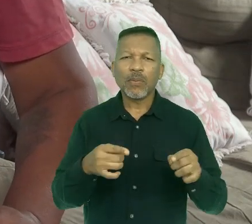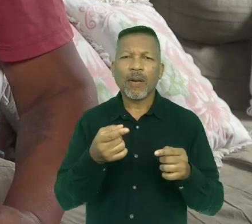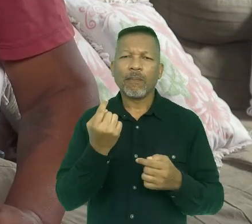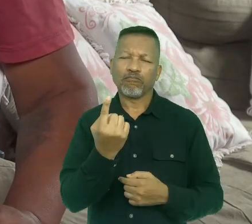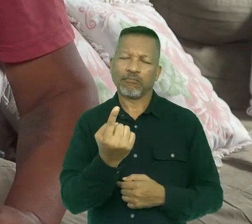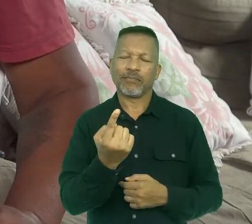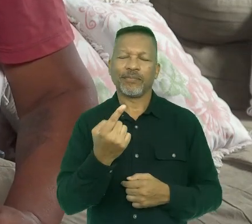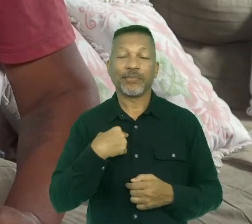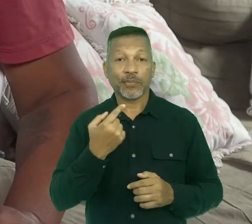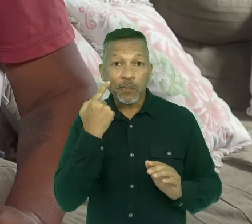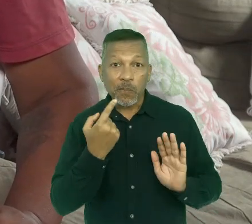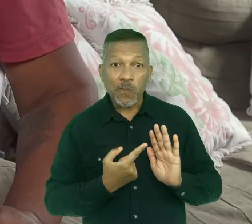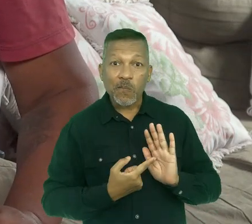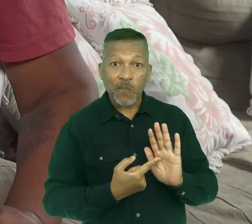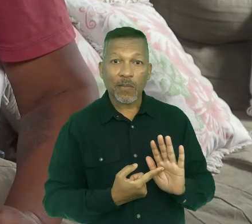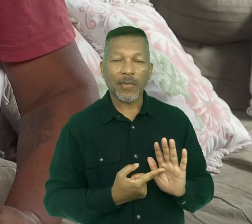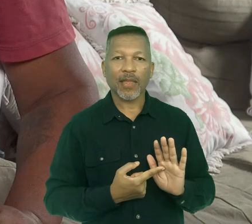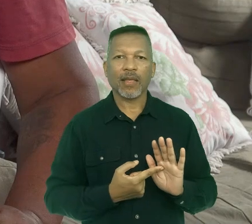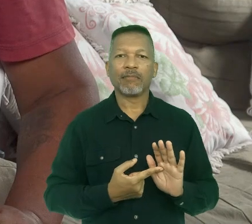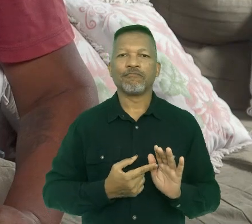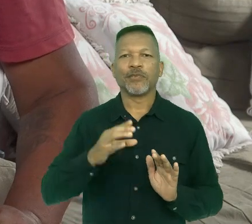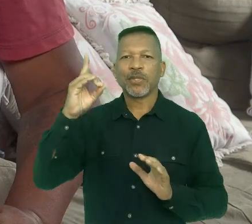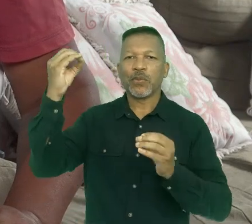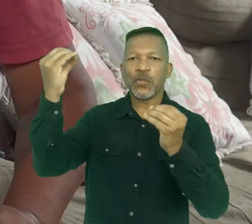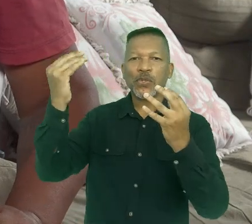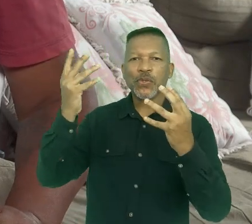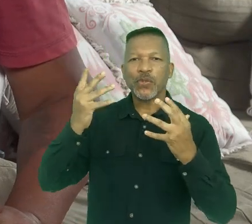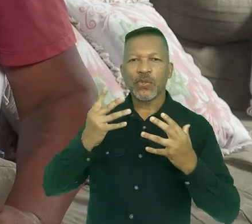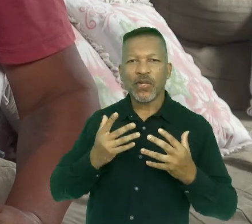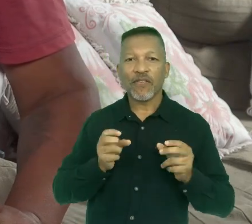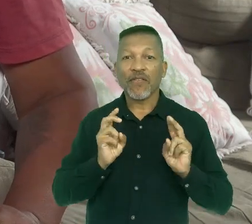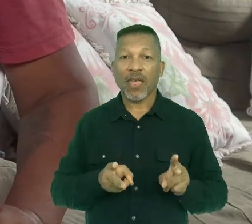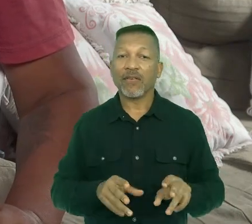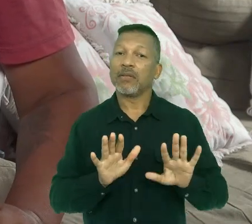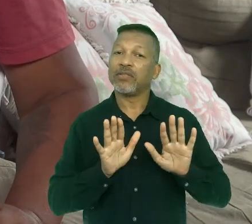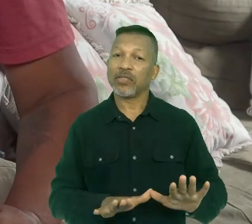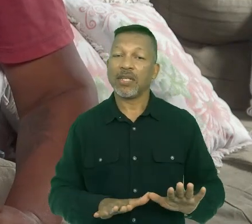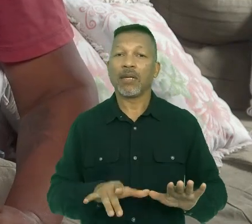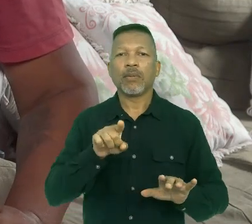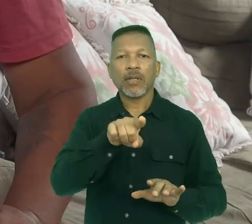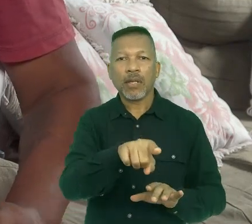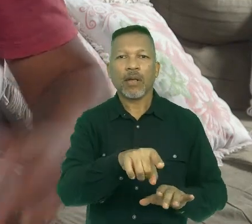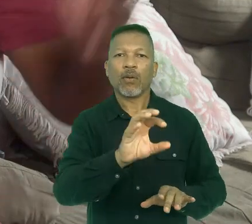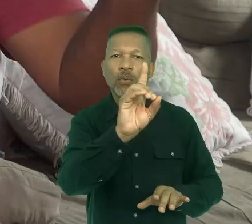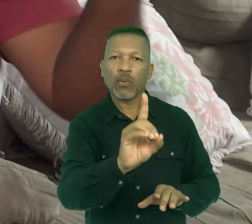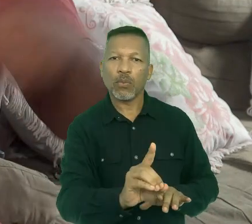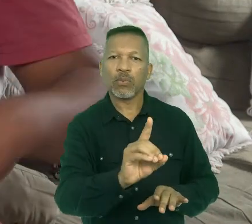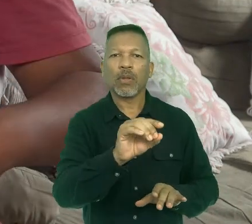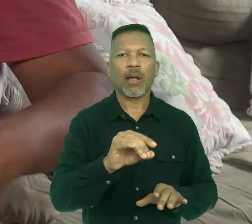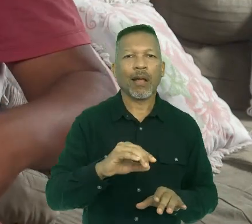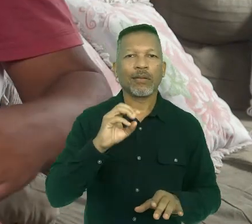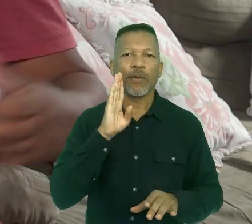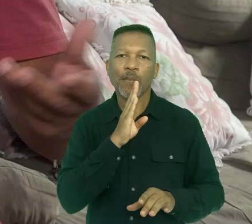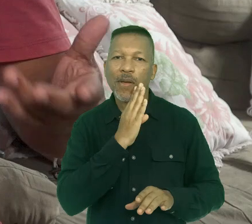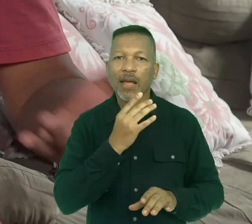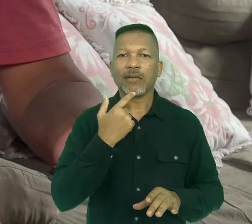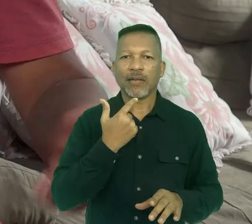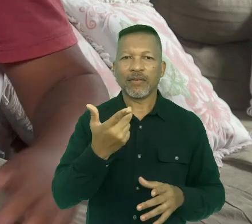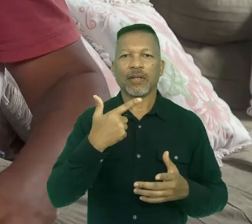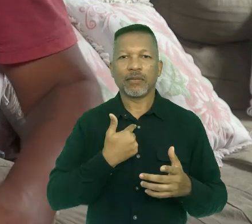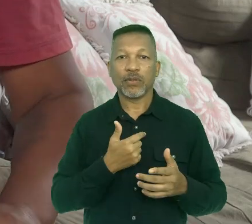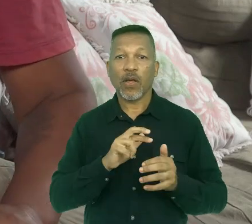música e tal, aí eu mostrava ali. Graças a Deus ali já ficava fixo, a pessoa já gostava, o dono do bar já vinha, já achava interessante, porque eu tinha um repertório